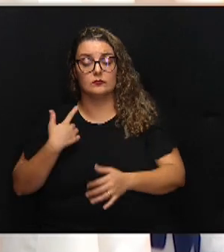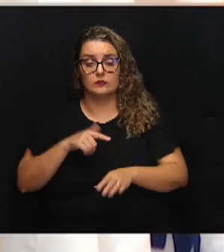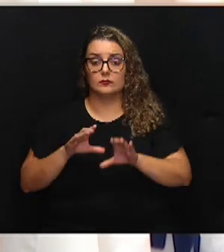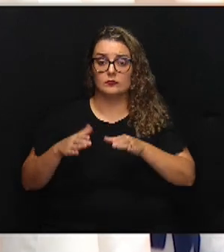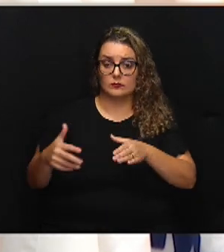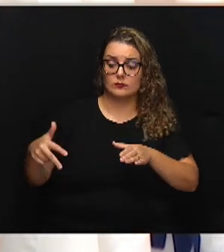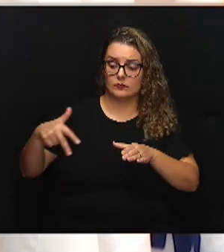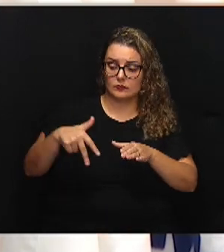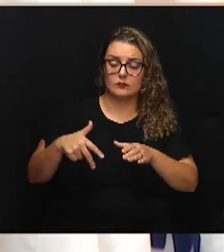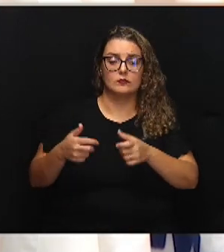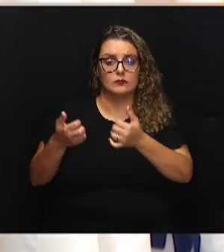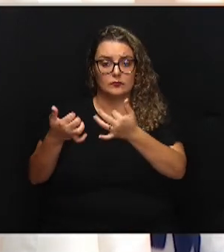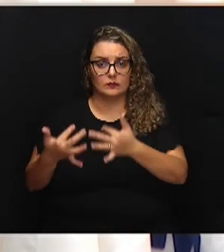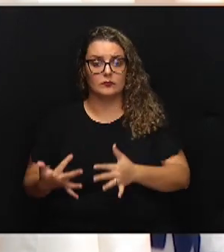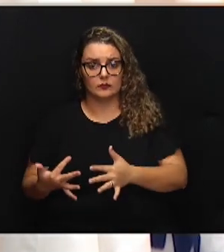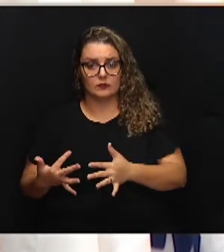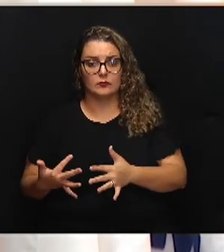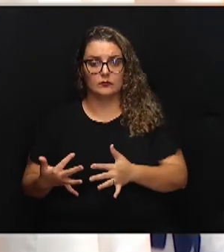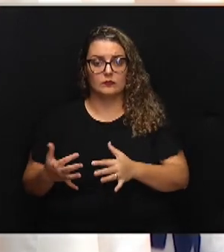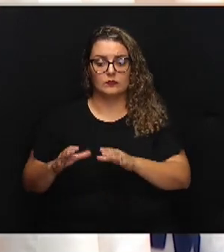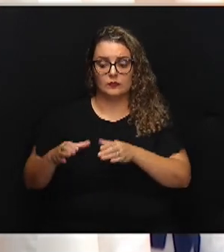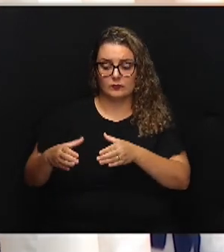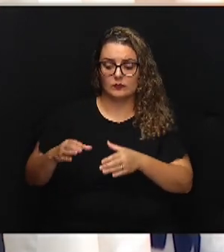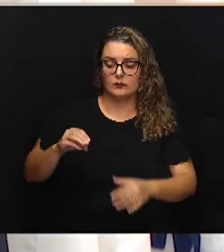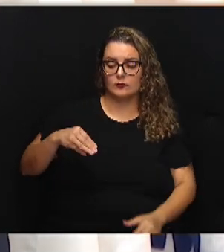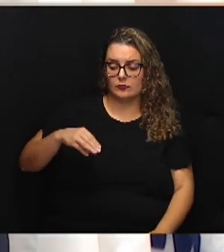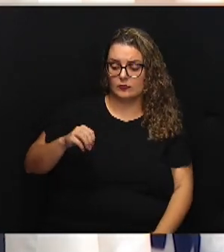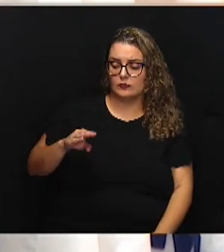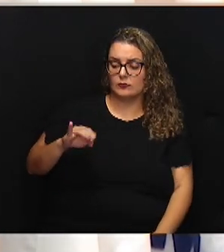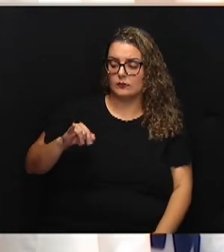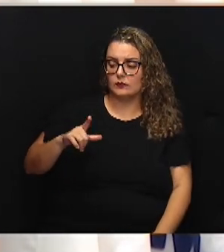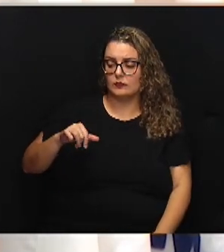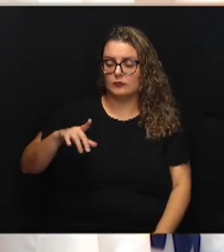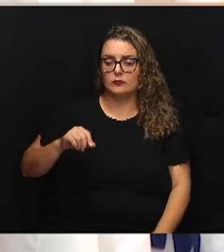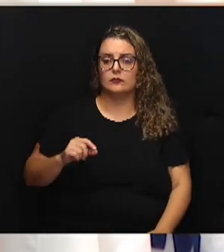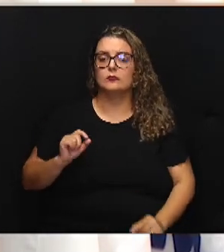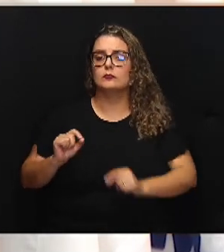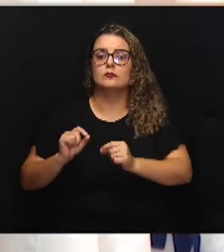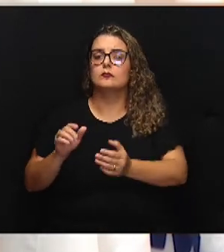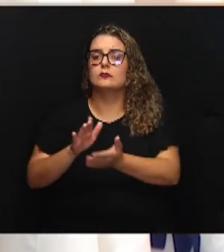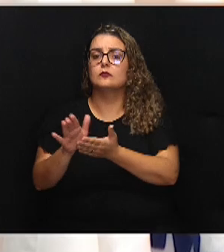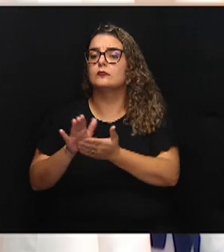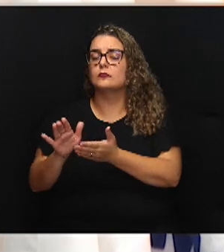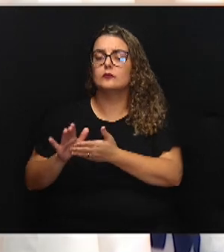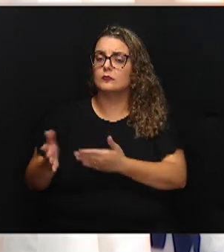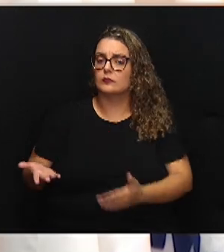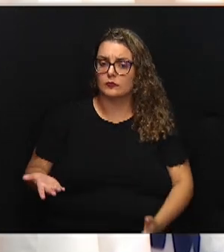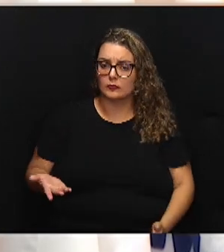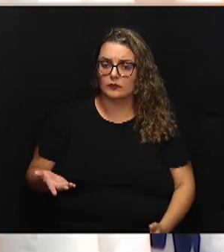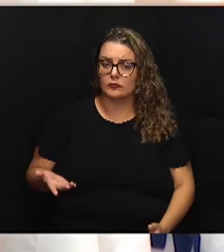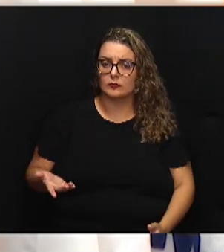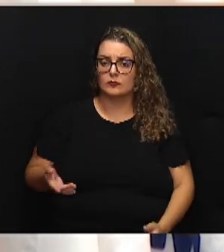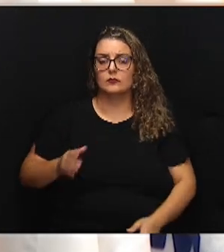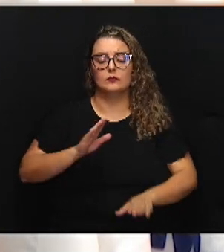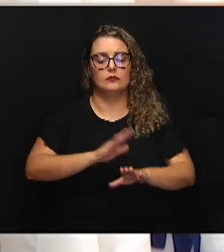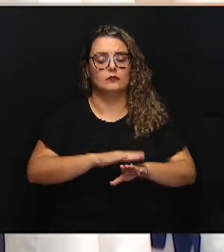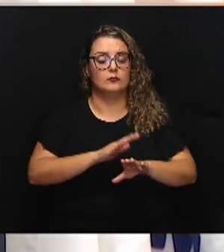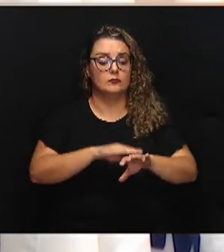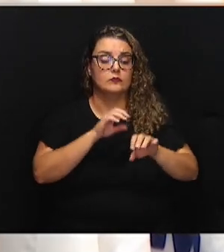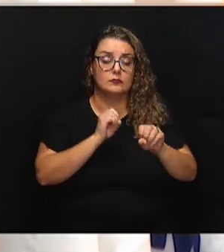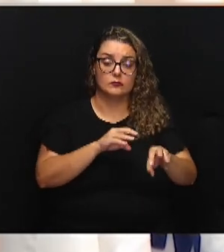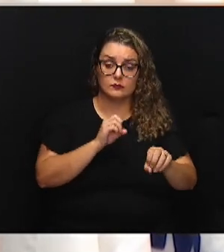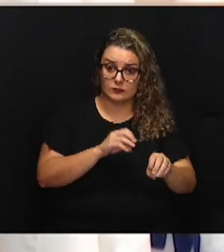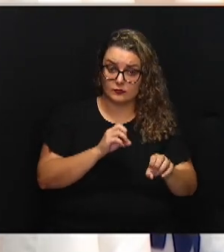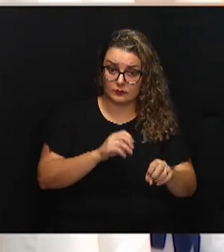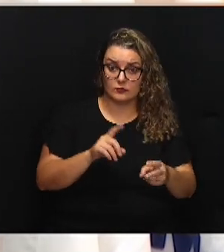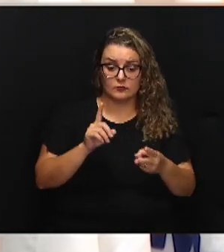de mobilidade, justamente o que é gasto, né, os valores das multas arrecadadas, através de ações educativas,